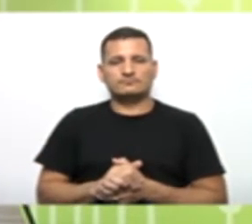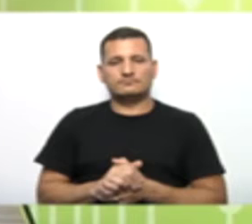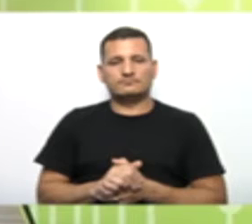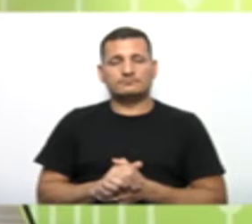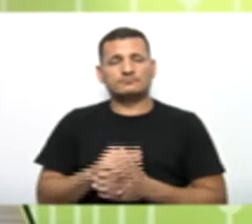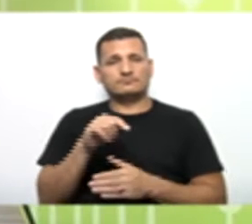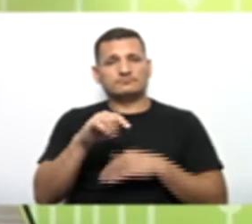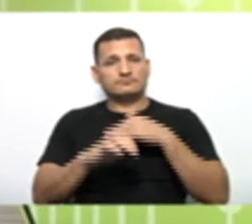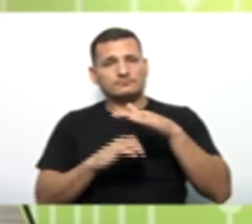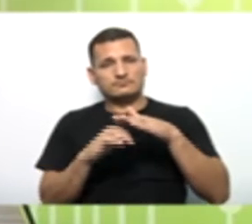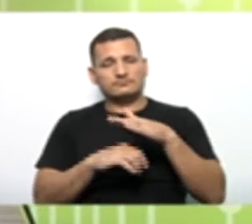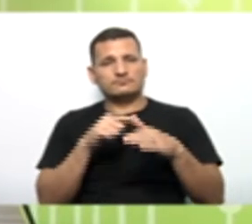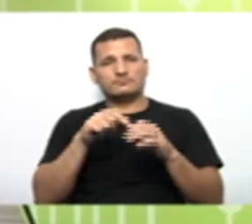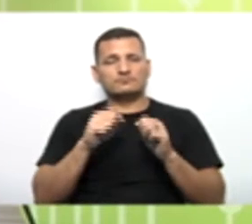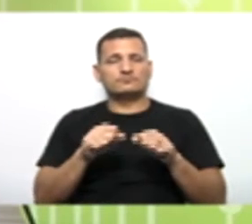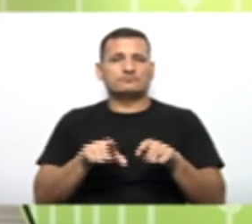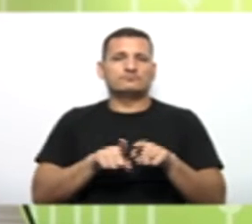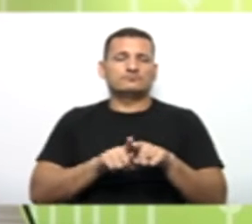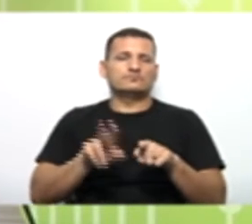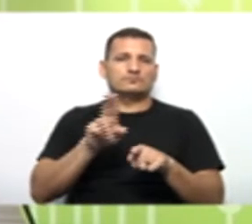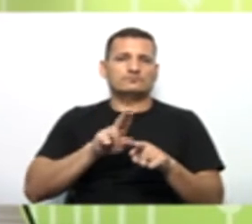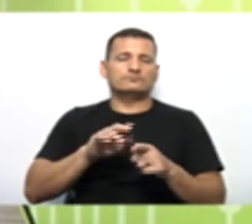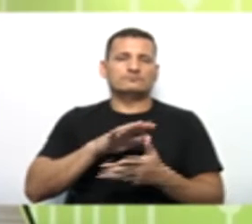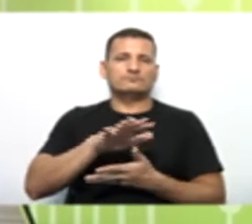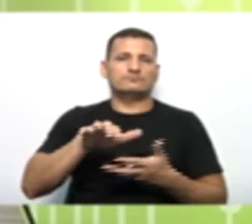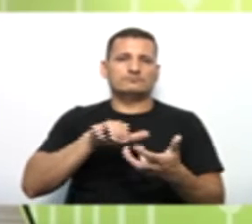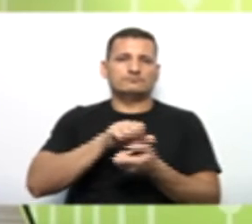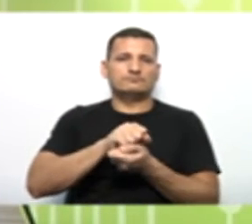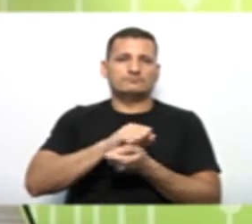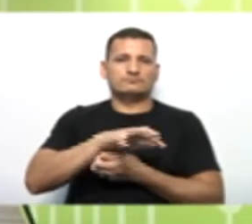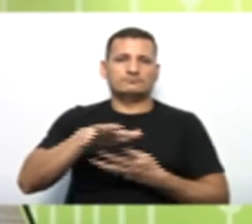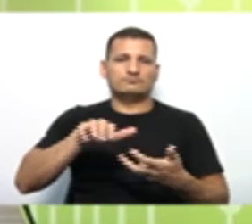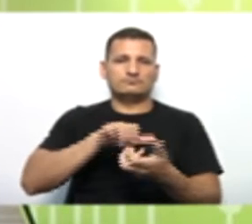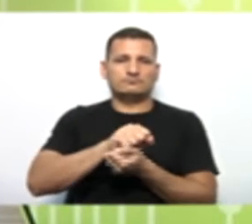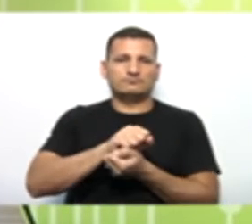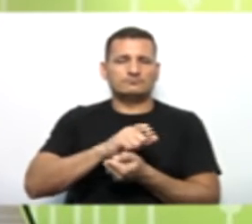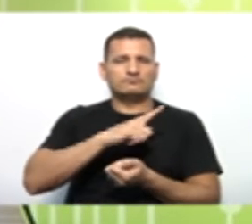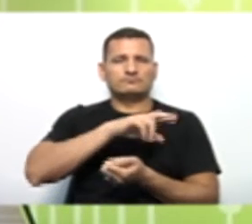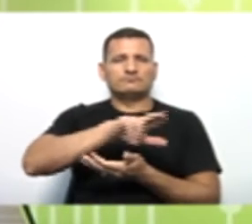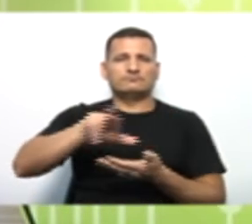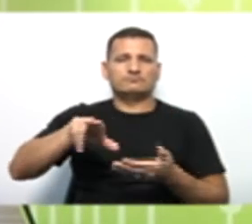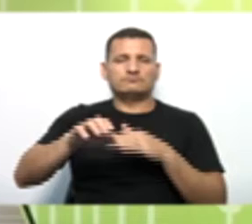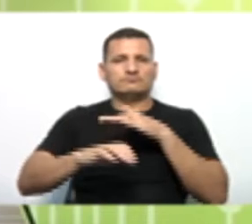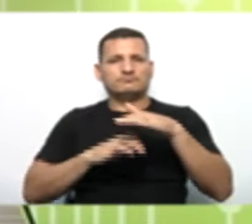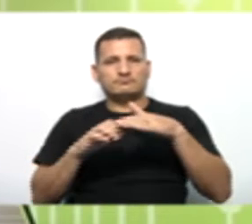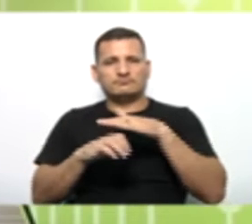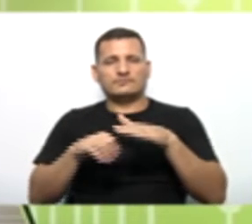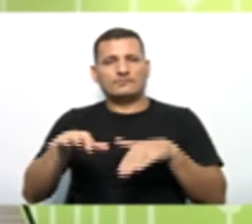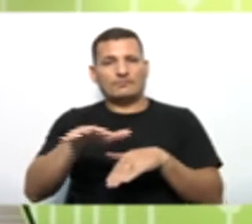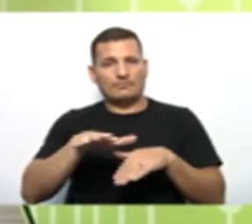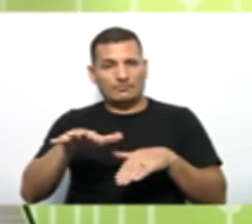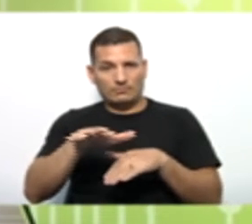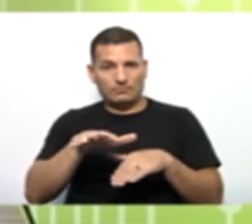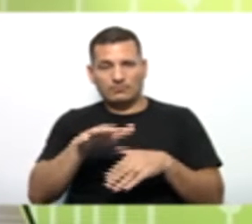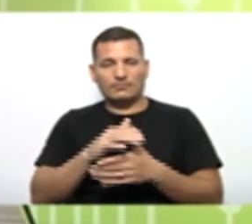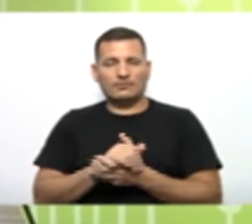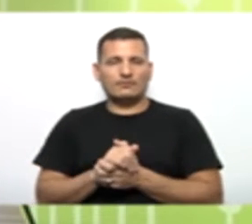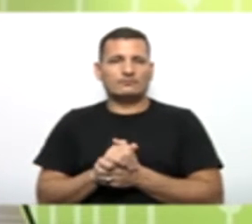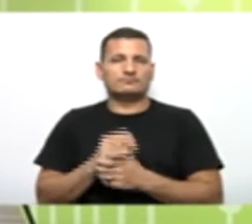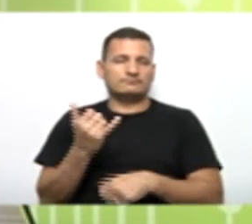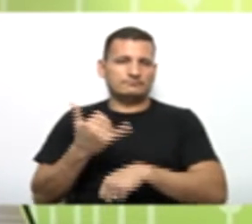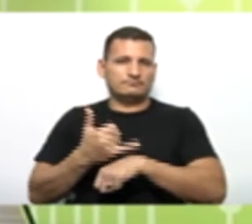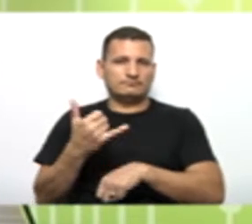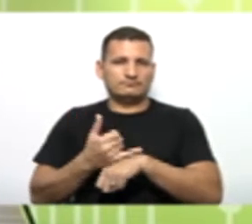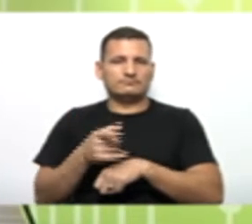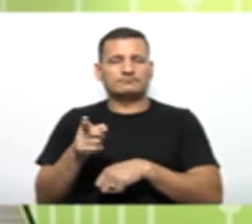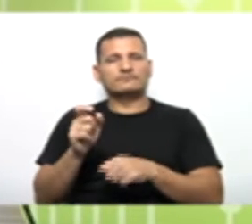Essa empresa também pode utilizar a reciclagem. Nós temos várias empresas da área de metalúrgica que produzem